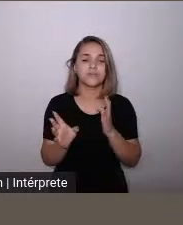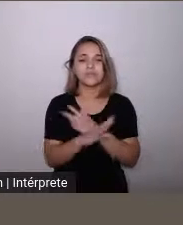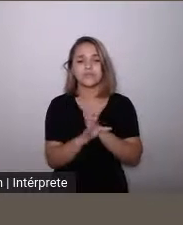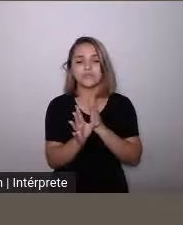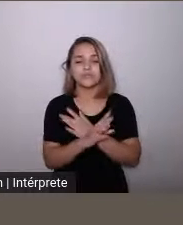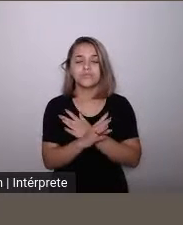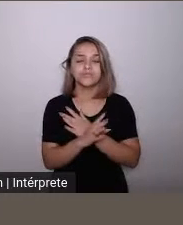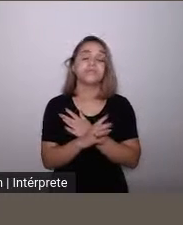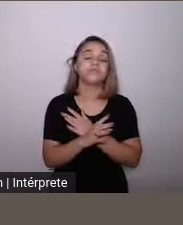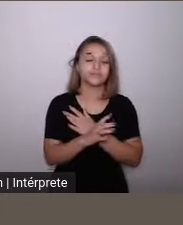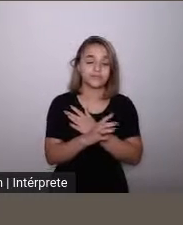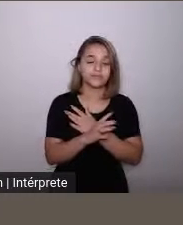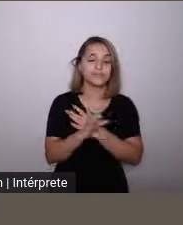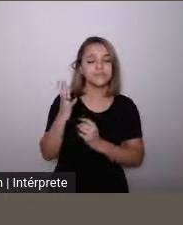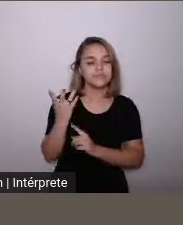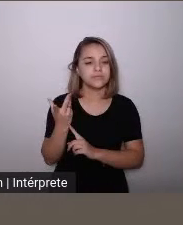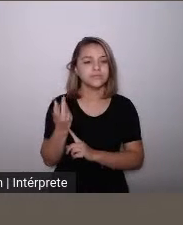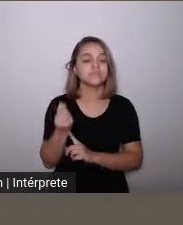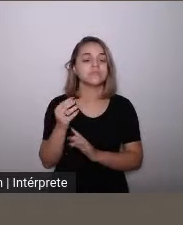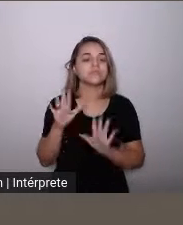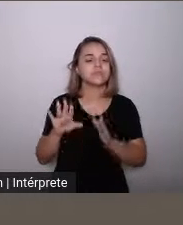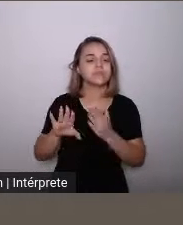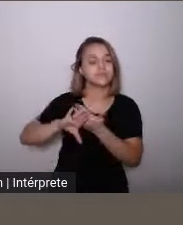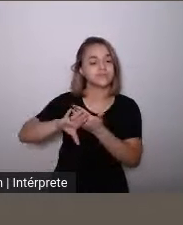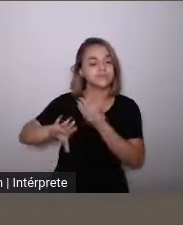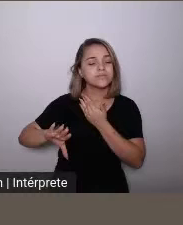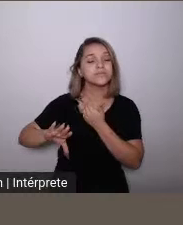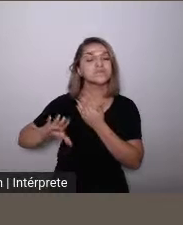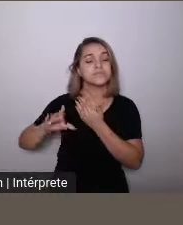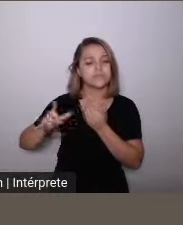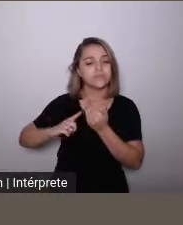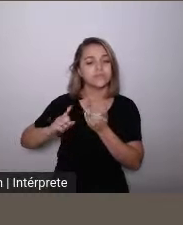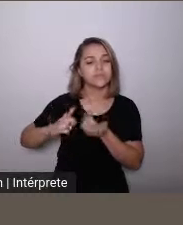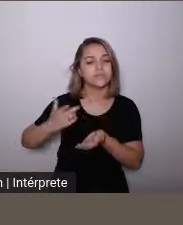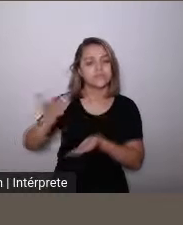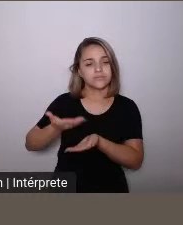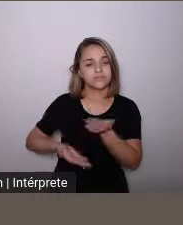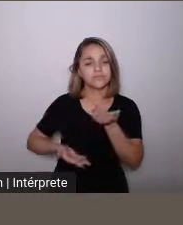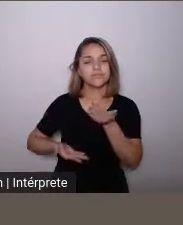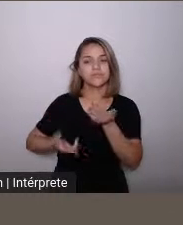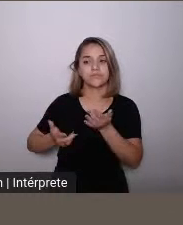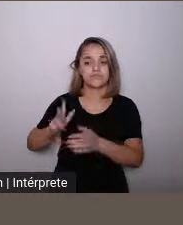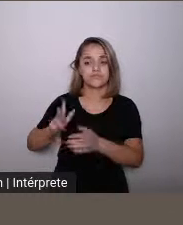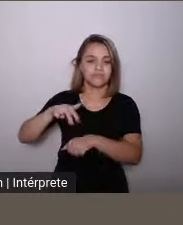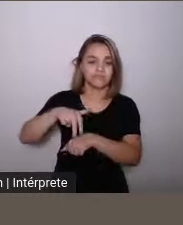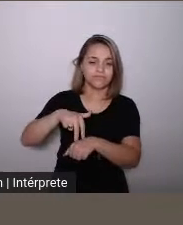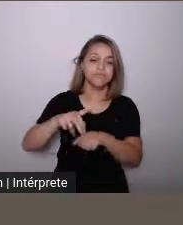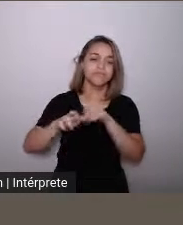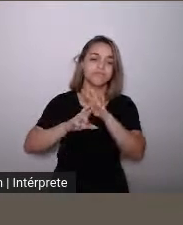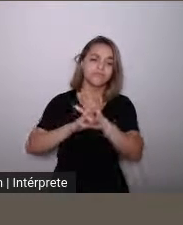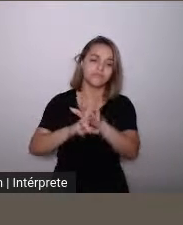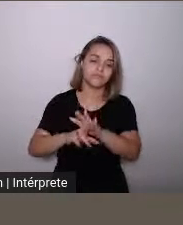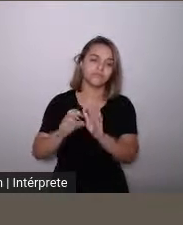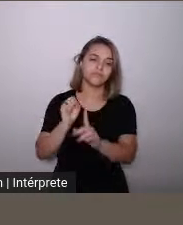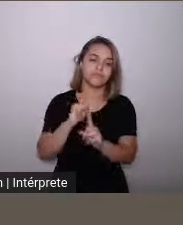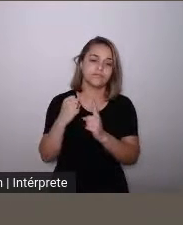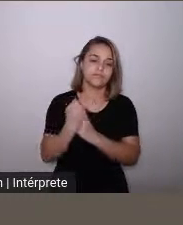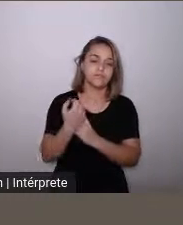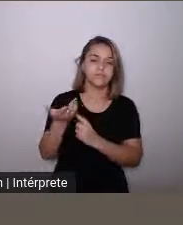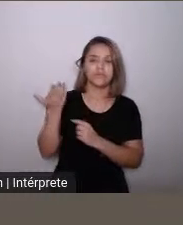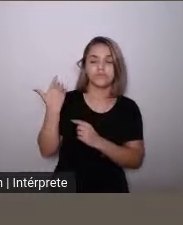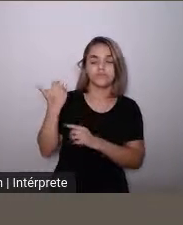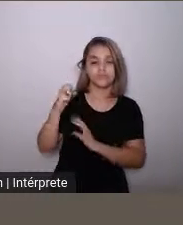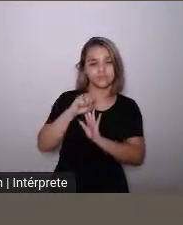no isolamento dos decadentistas, não há sequer lamento pela perda de sua posição social. Se na França do século XIX os